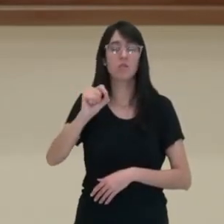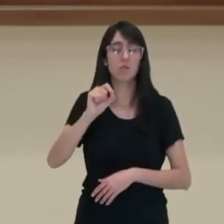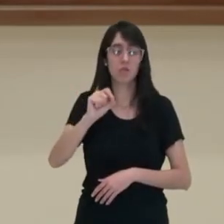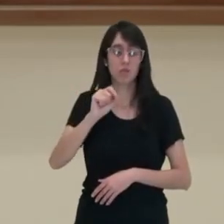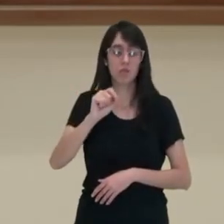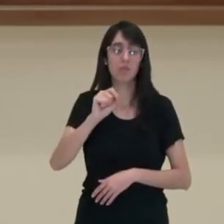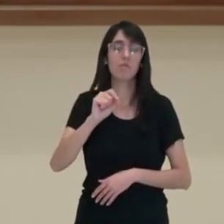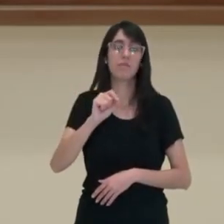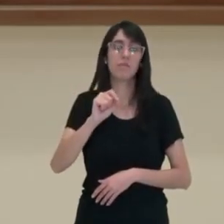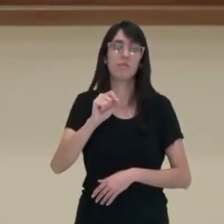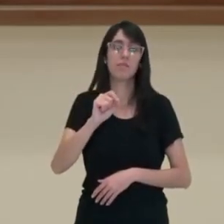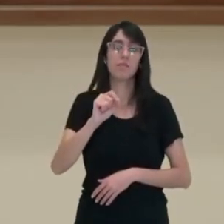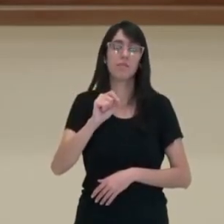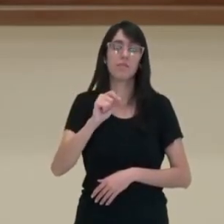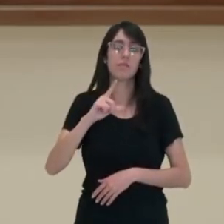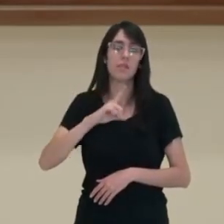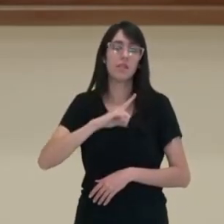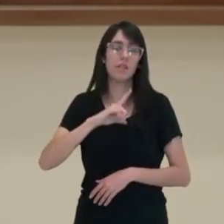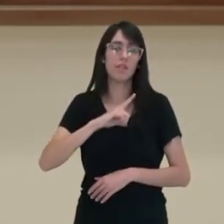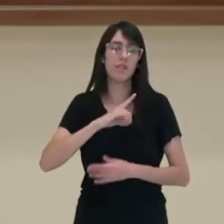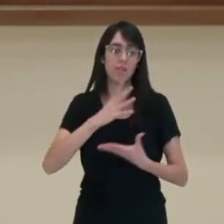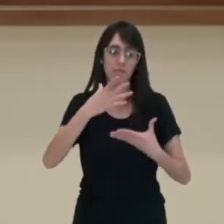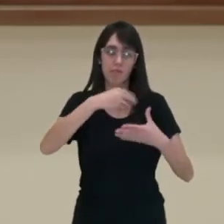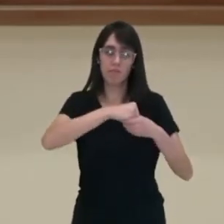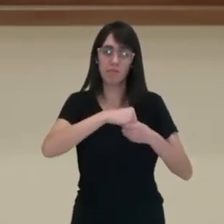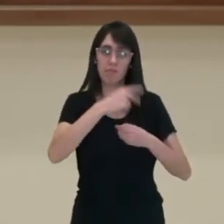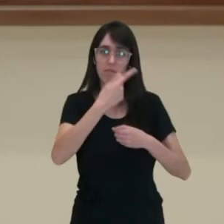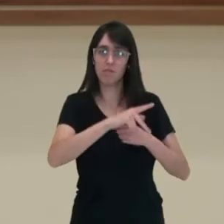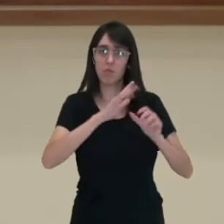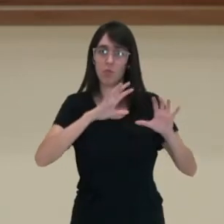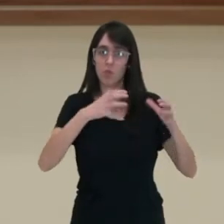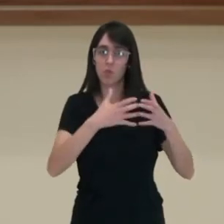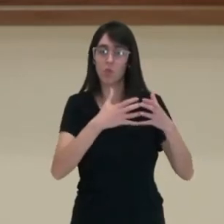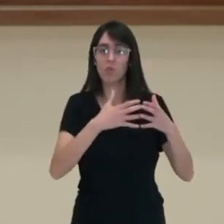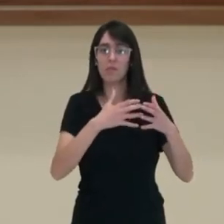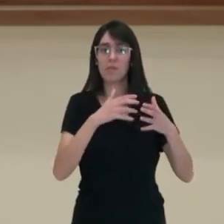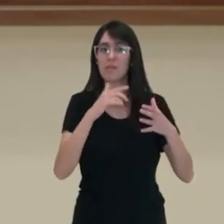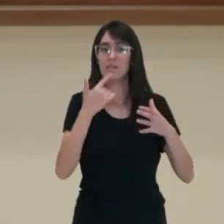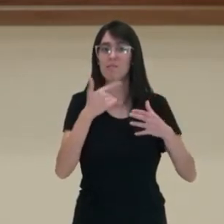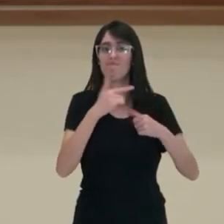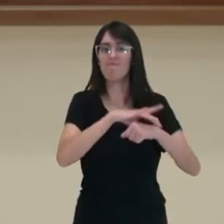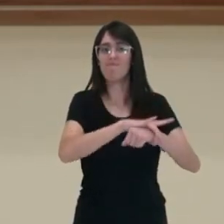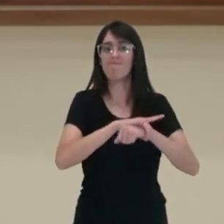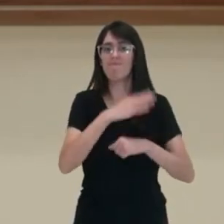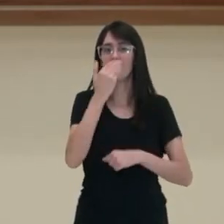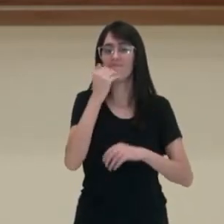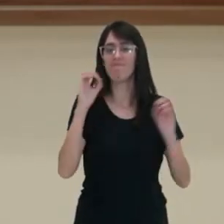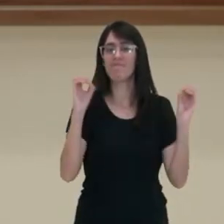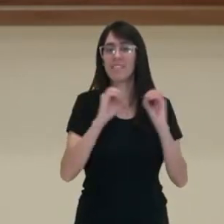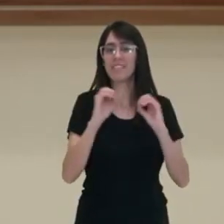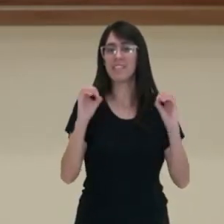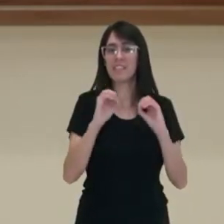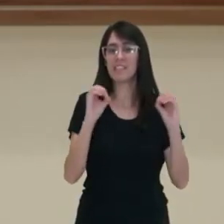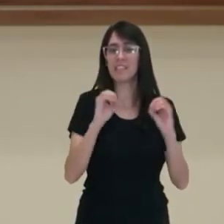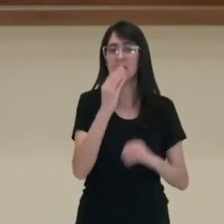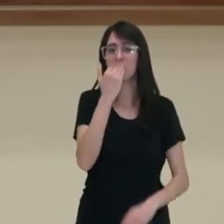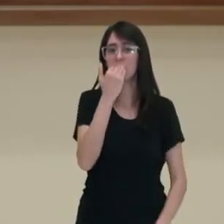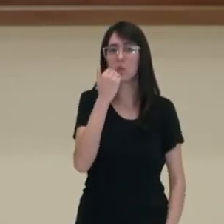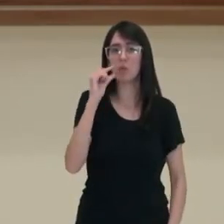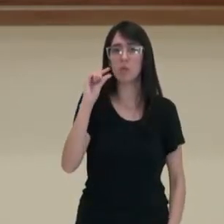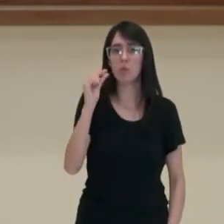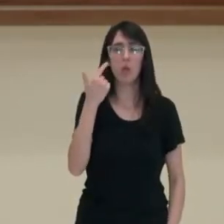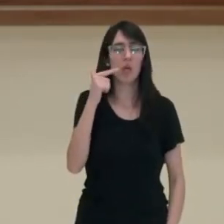dentro dessa categoria de insegurança alimentar, tá? Que tem uma alimentação que não tem todos